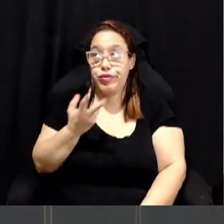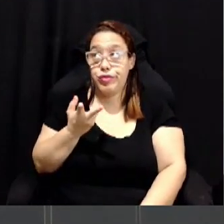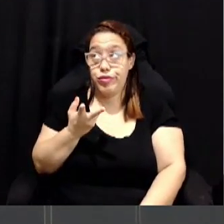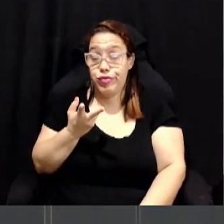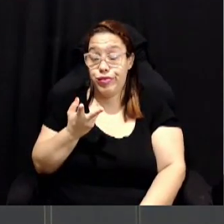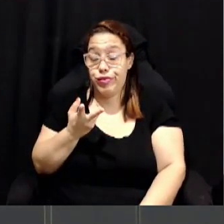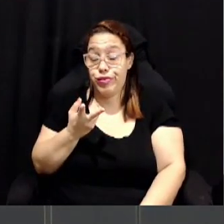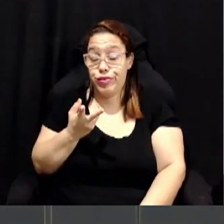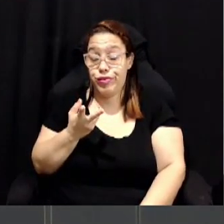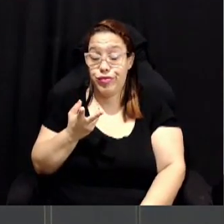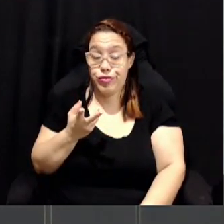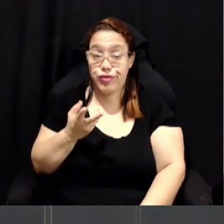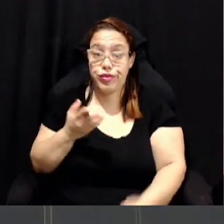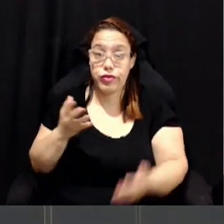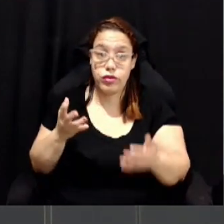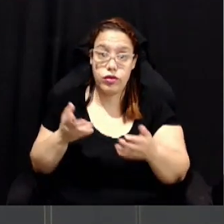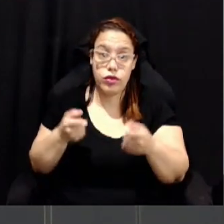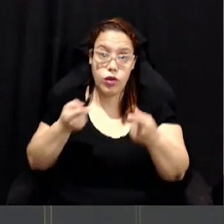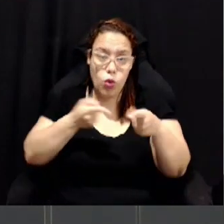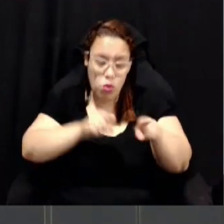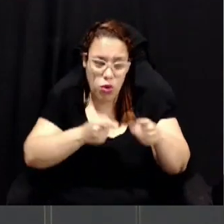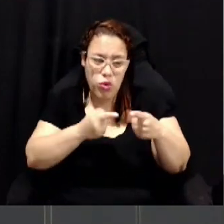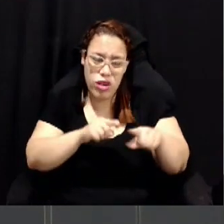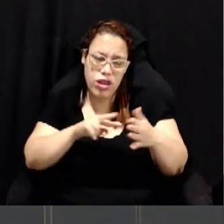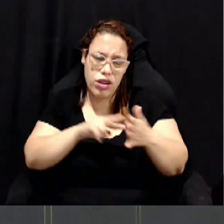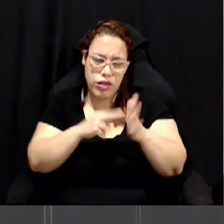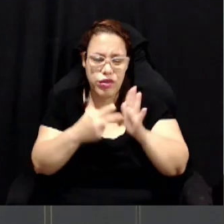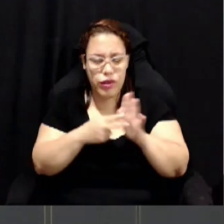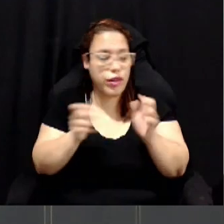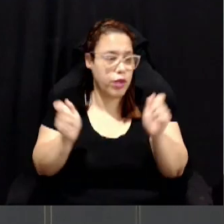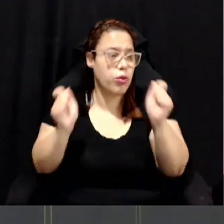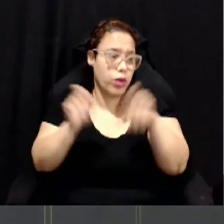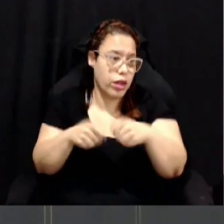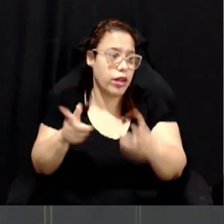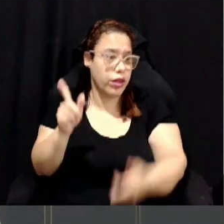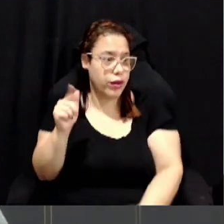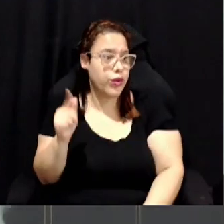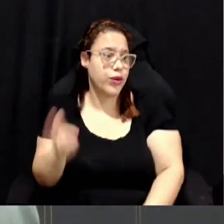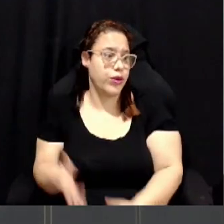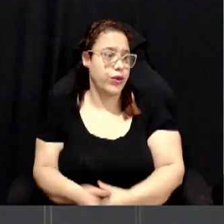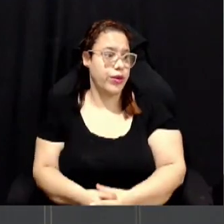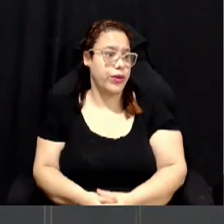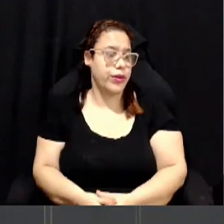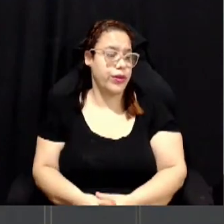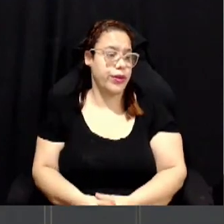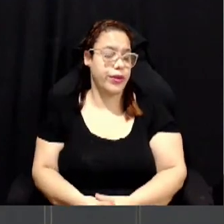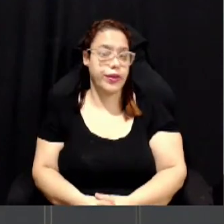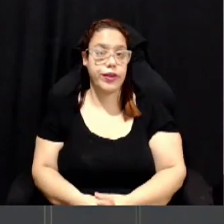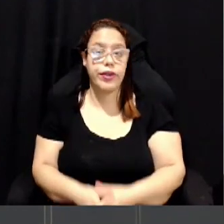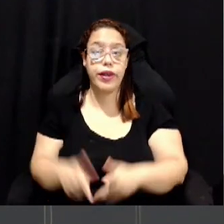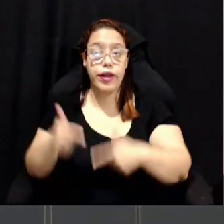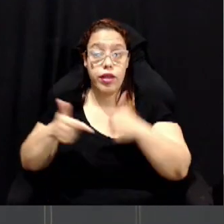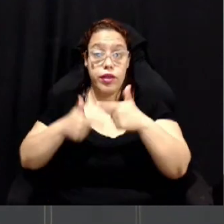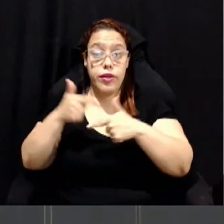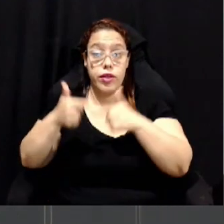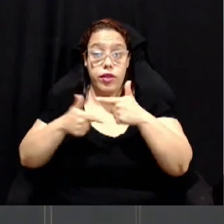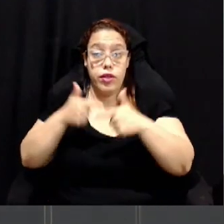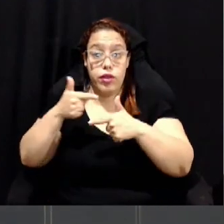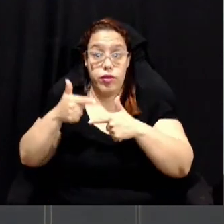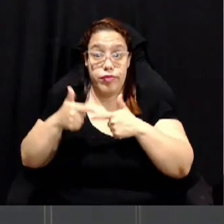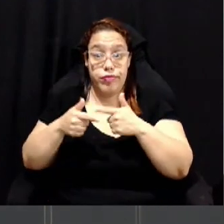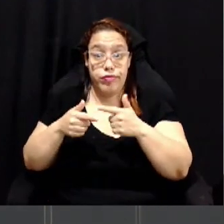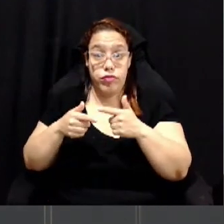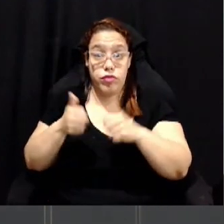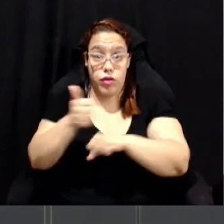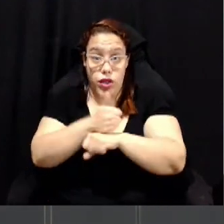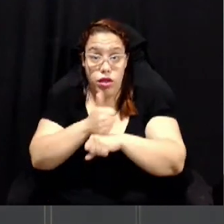repente provocar um pouco nesse sentido, se é possível, né? O executivo trabalhar para que sejam cargos efetivos, para que o professor